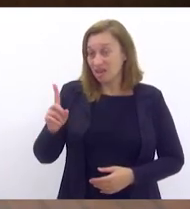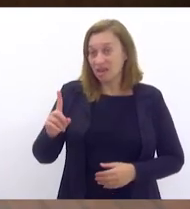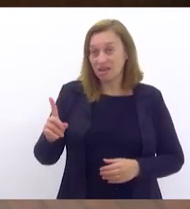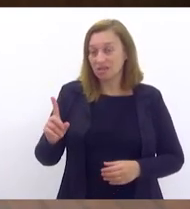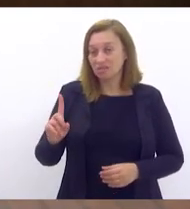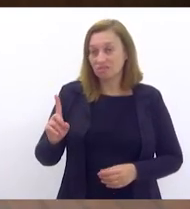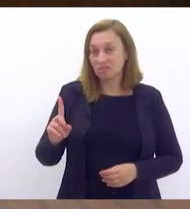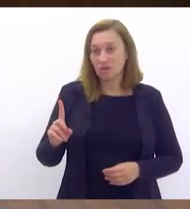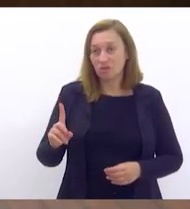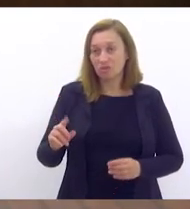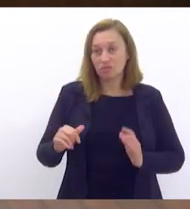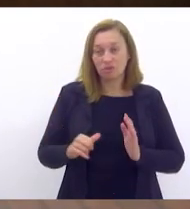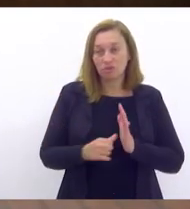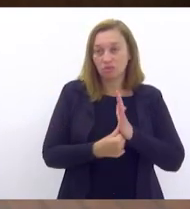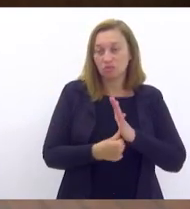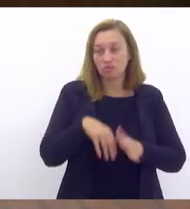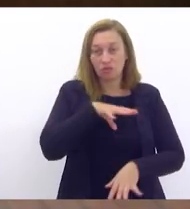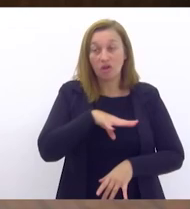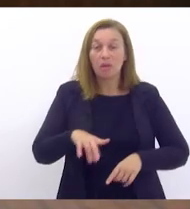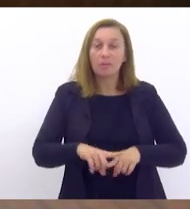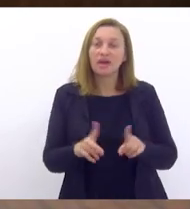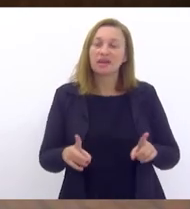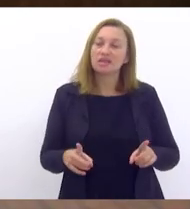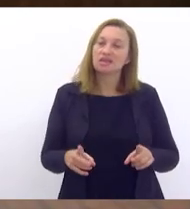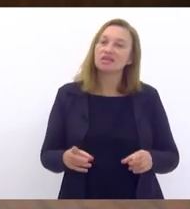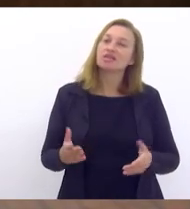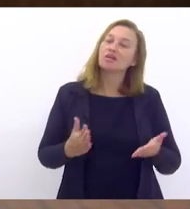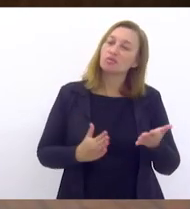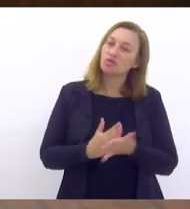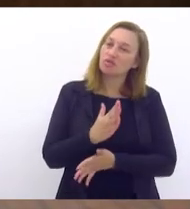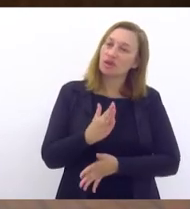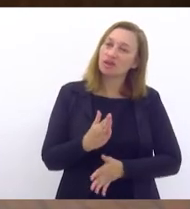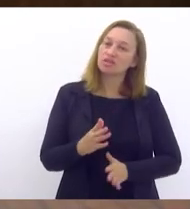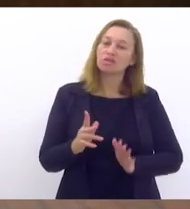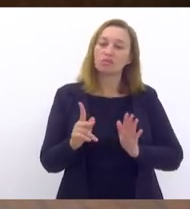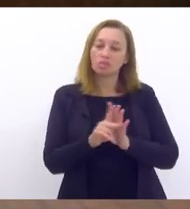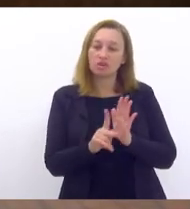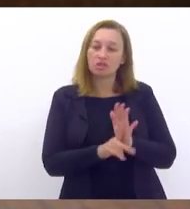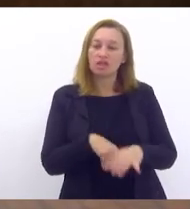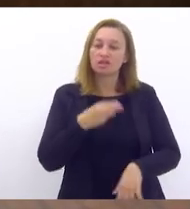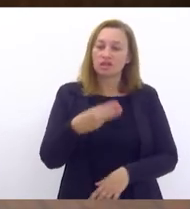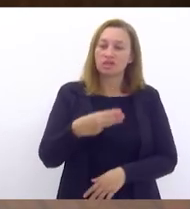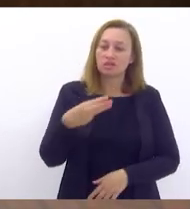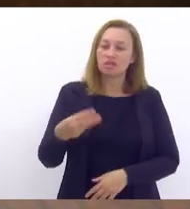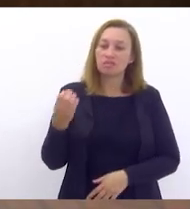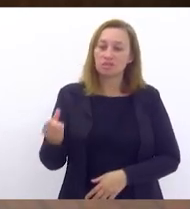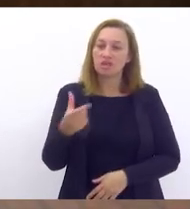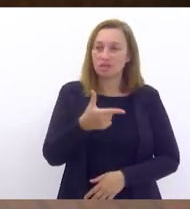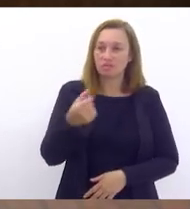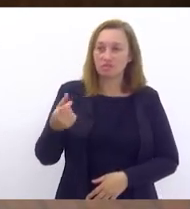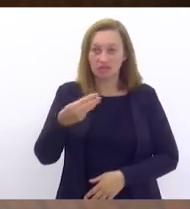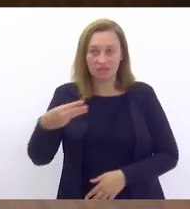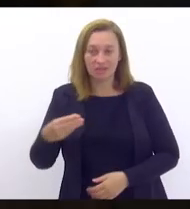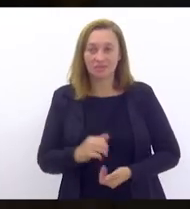o parecer favorável ao projeto 336 de 2023.